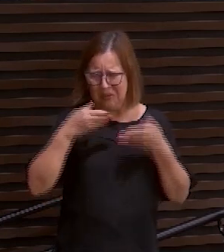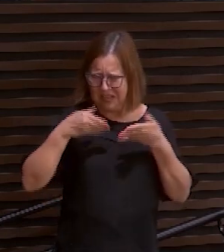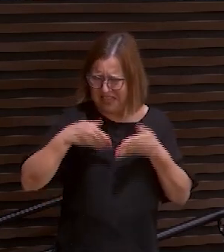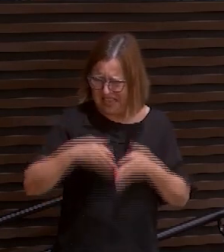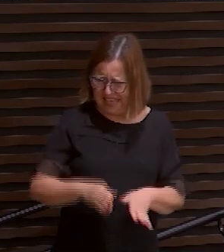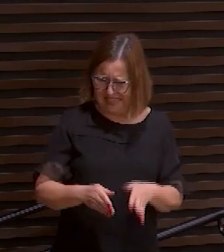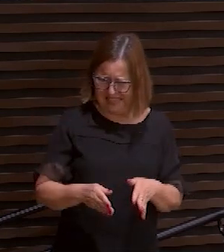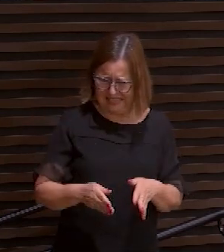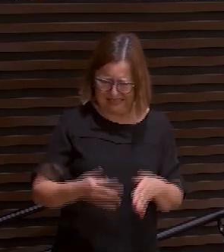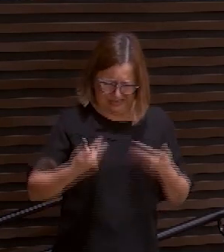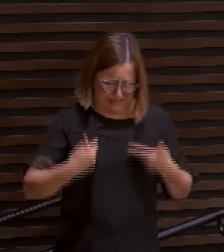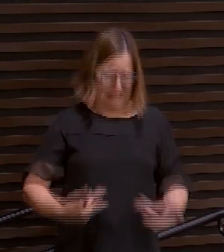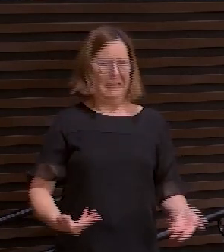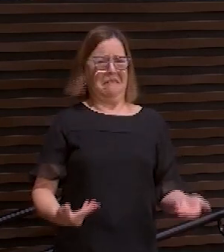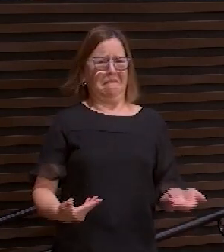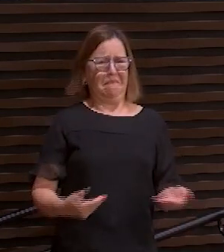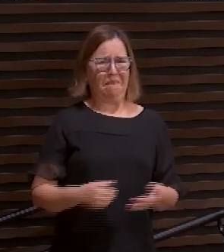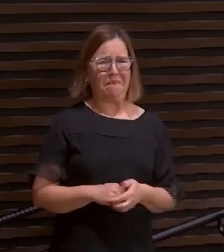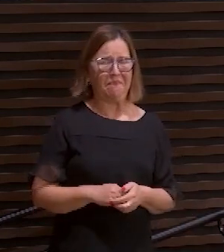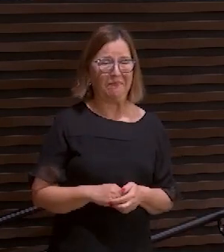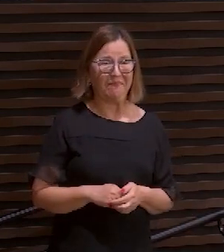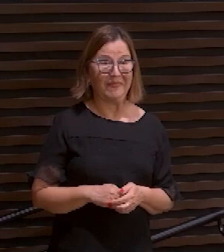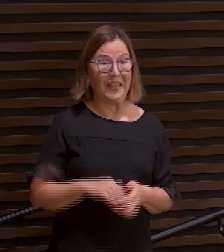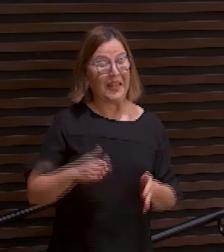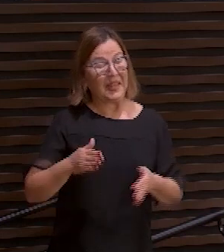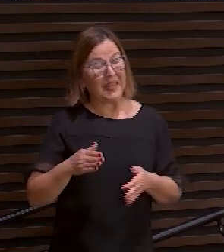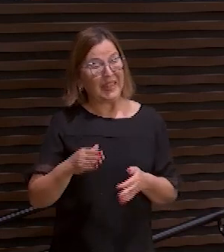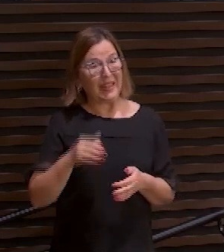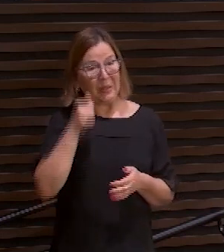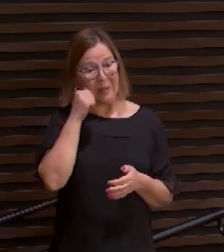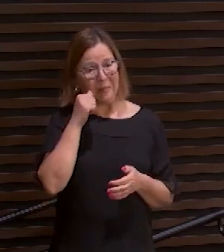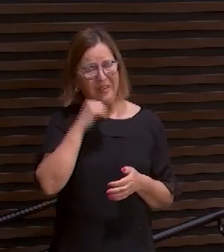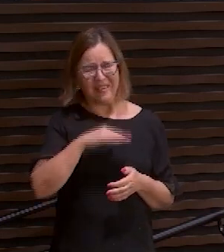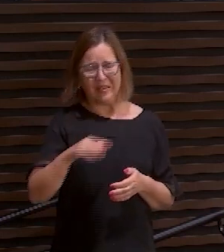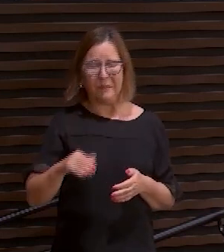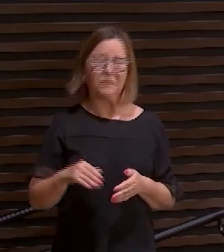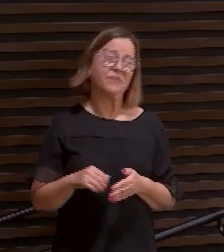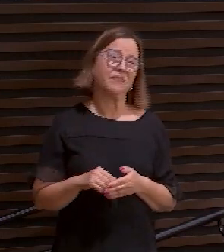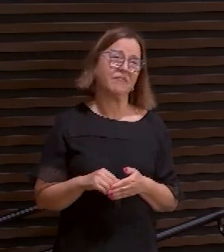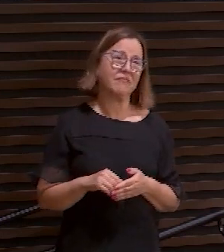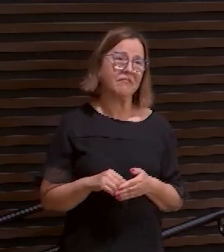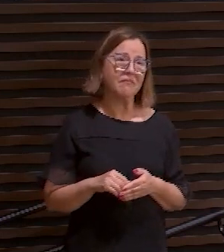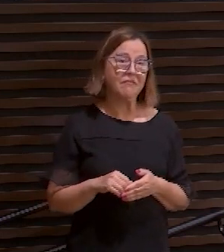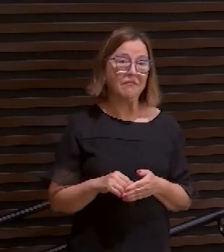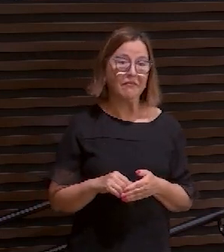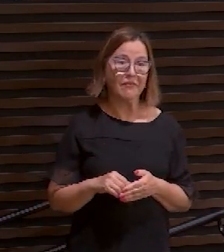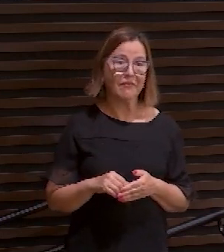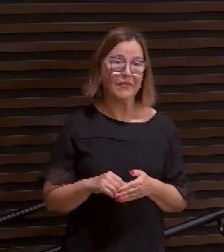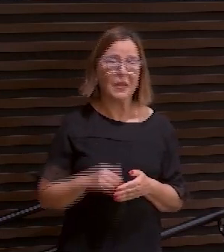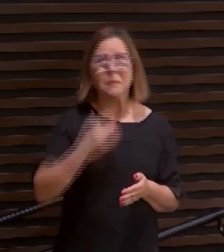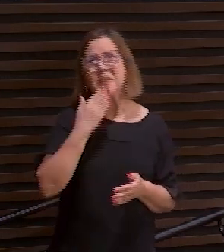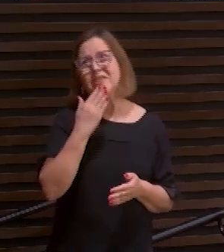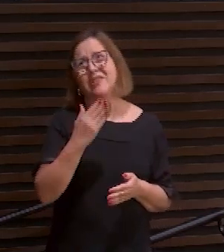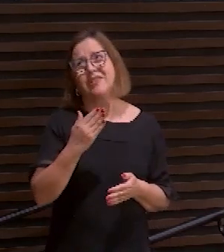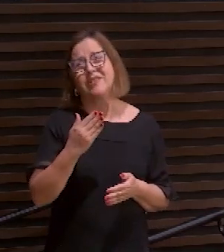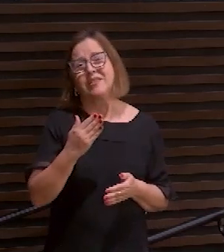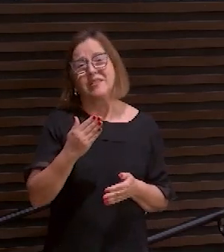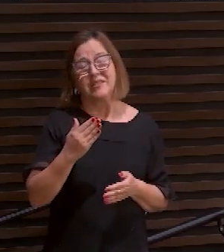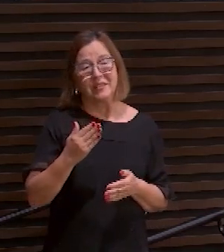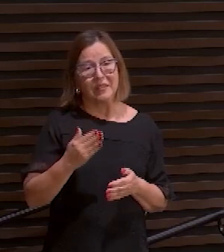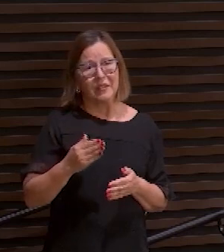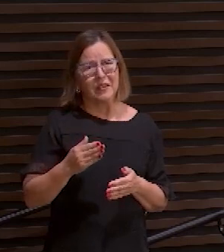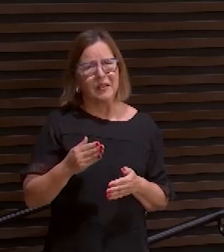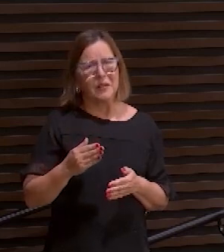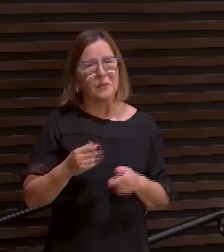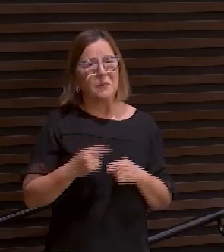jeito? E então ela chegou a decidir um pedido de que seus irmãos,